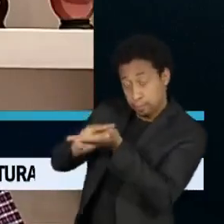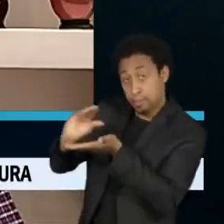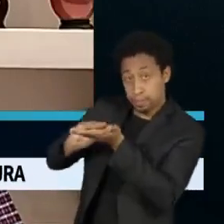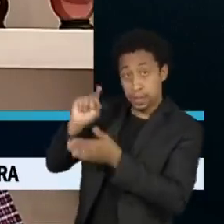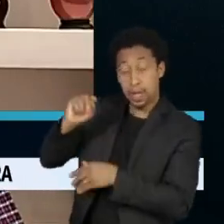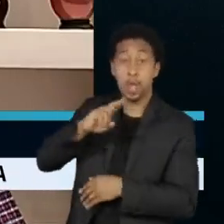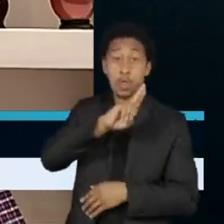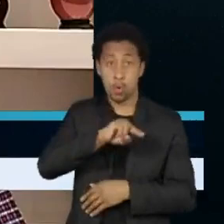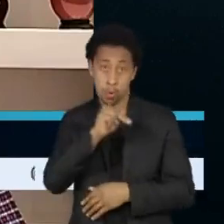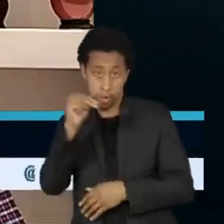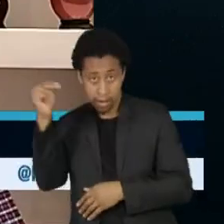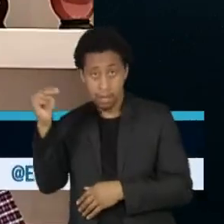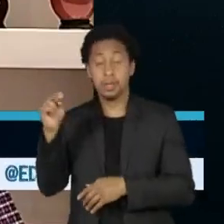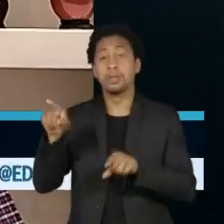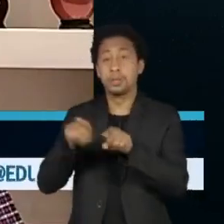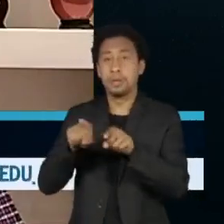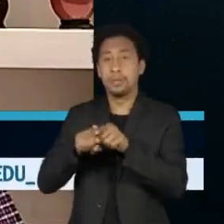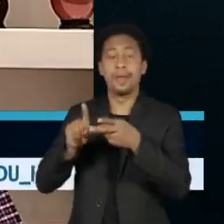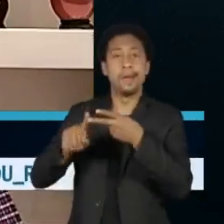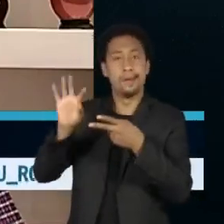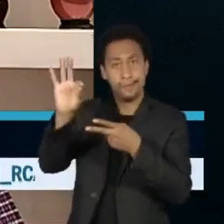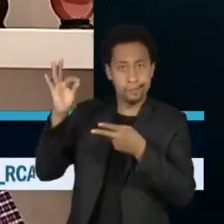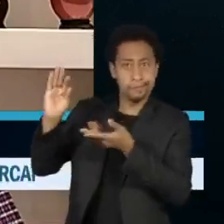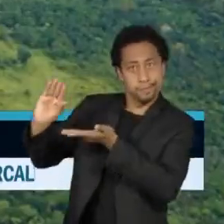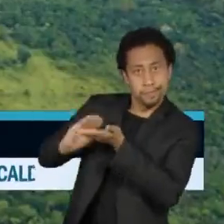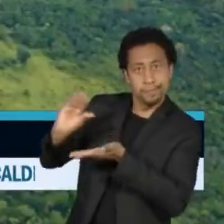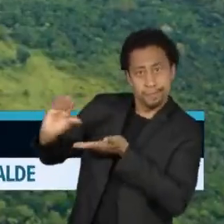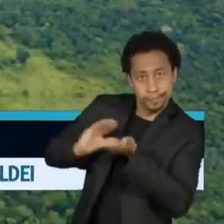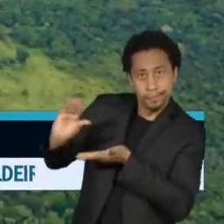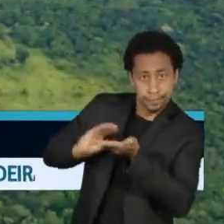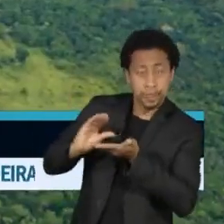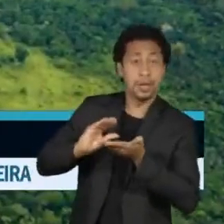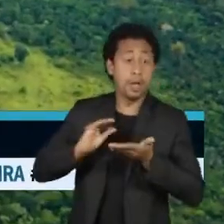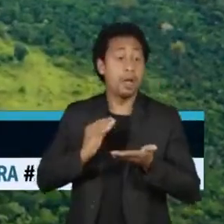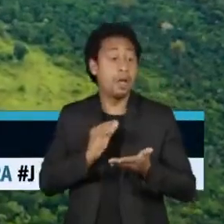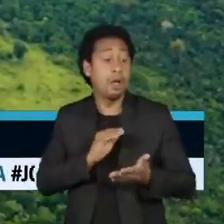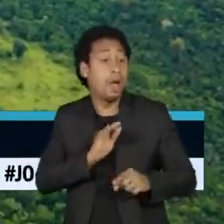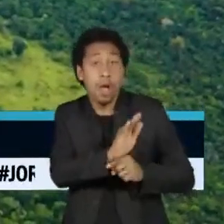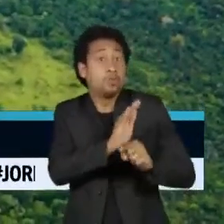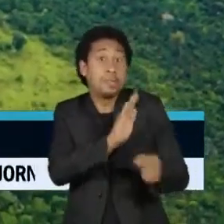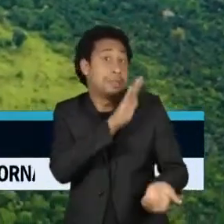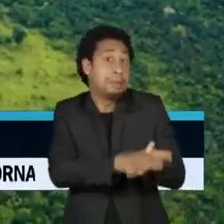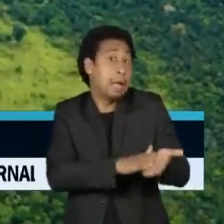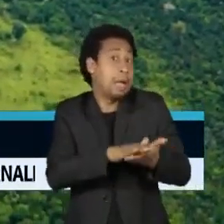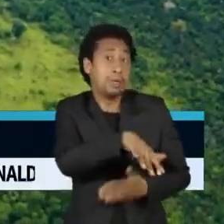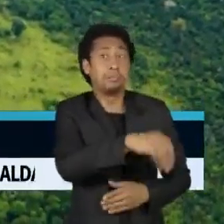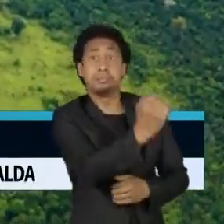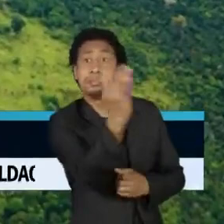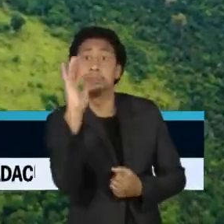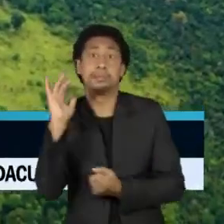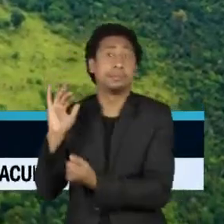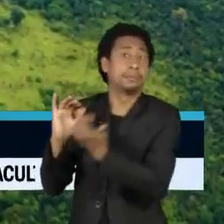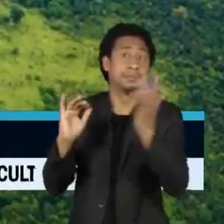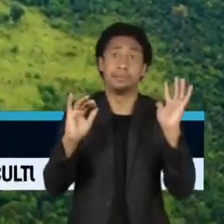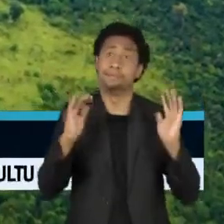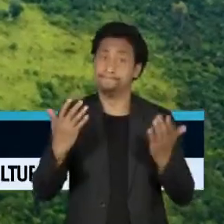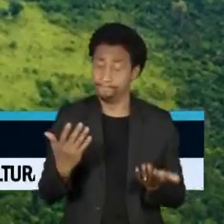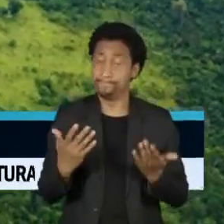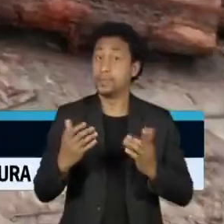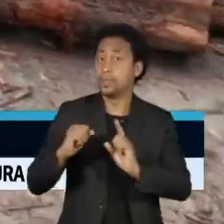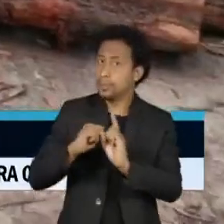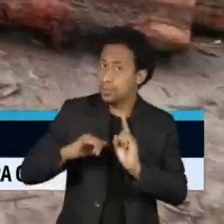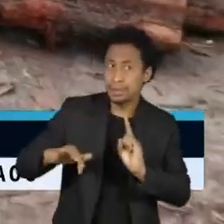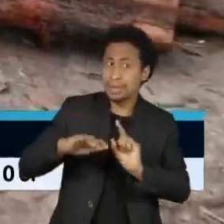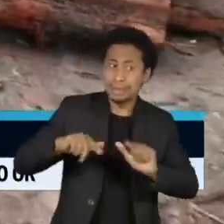se recusou a aceitar a participação da sociedade civil, de